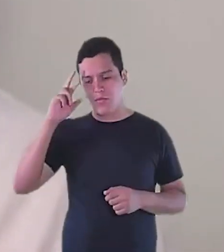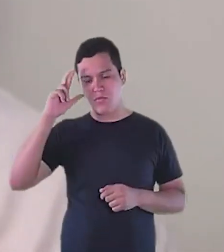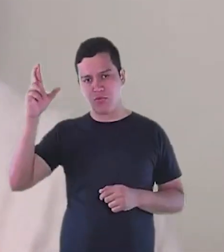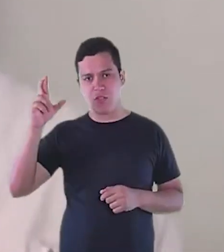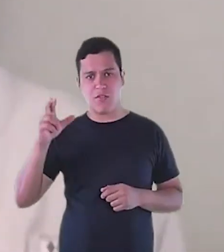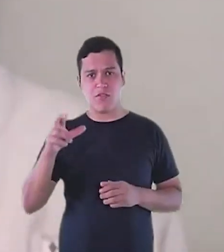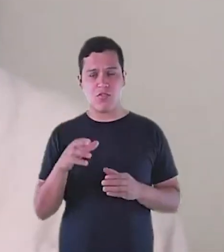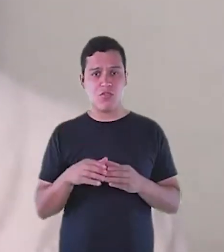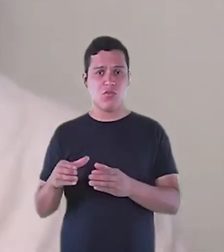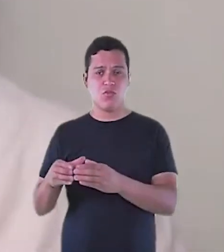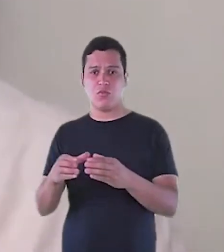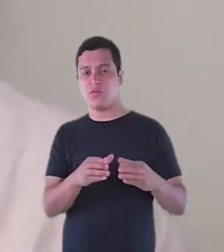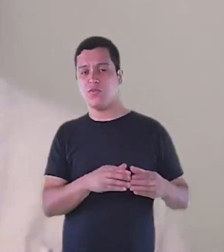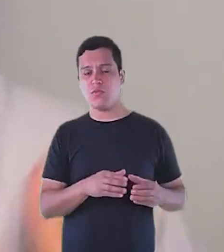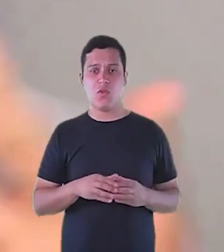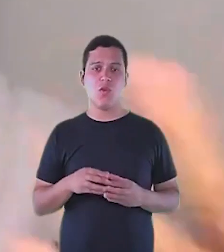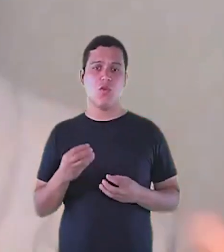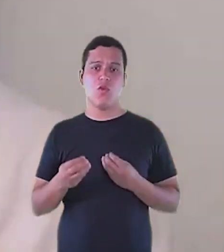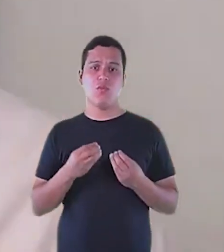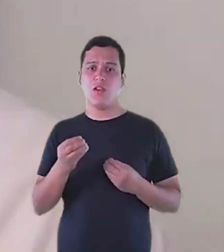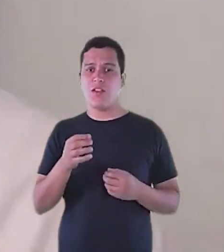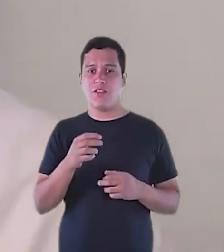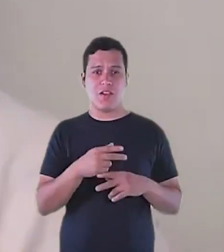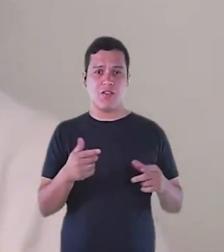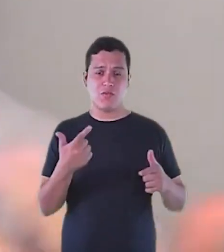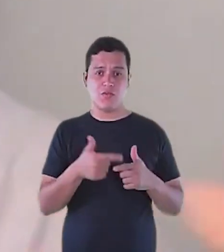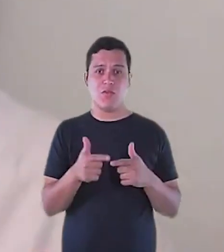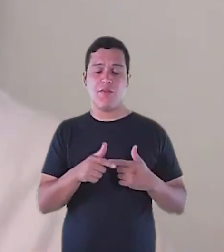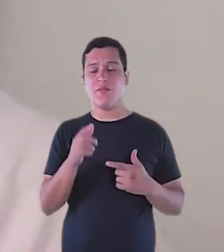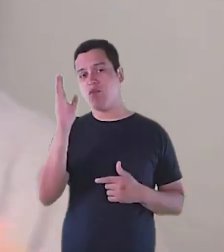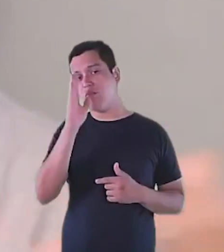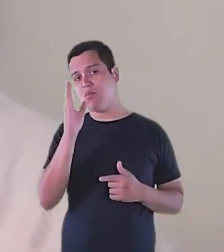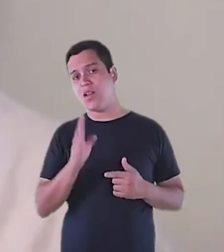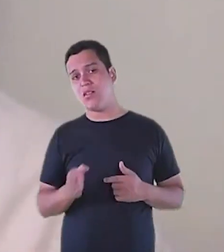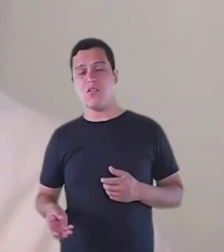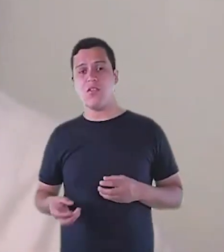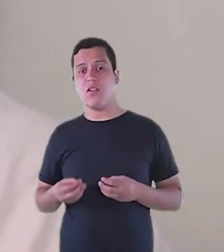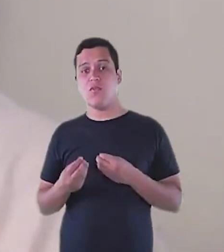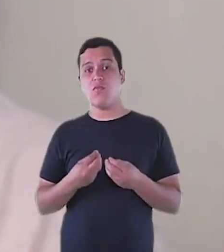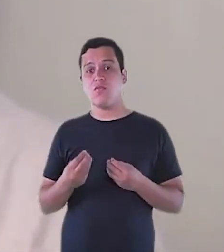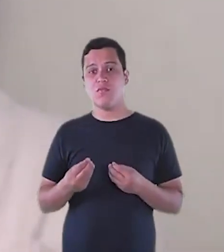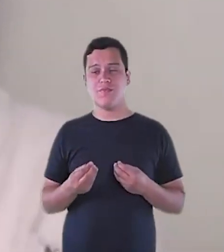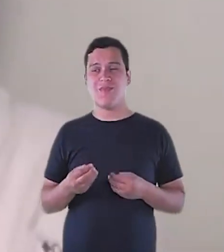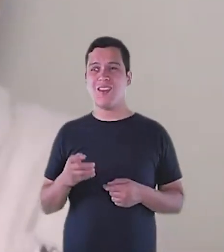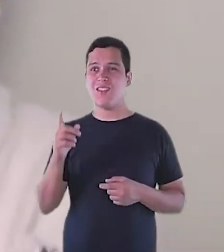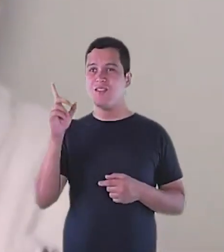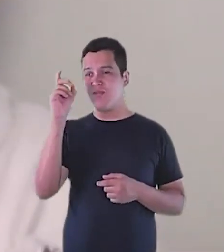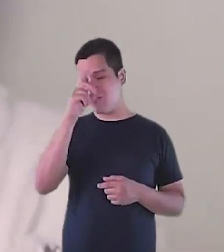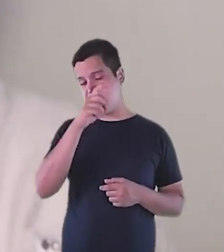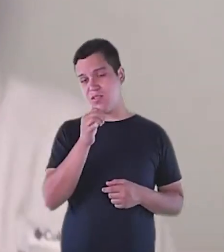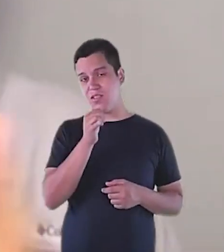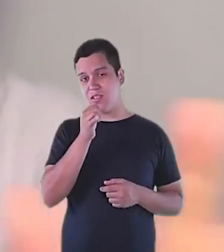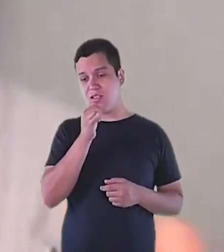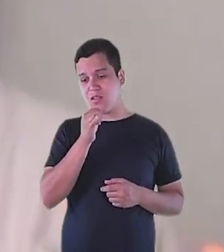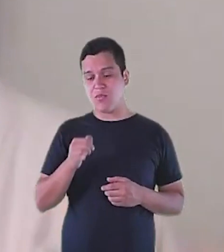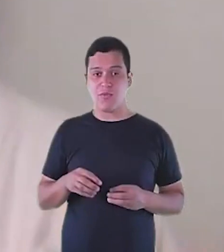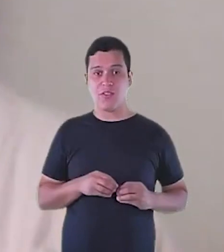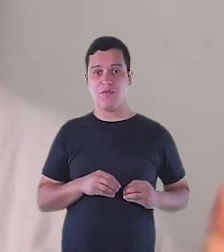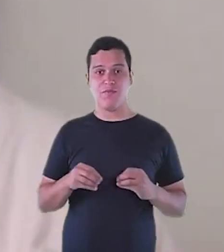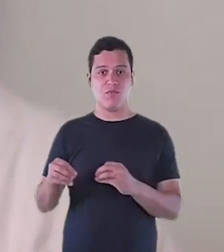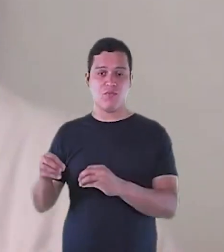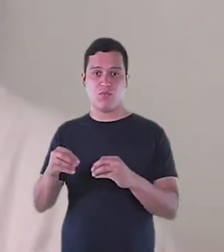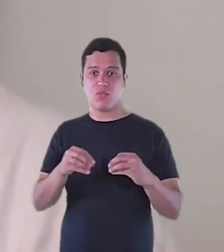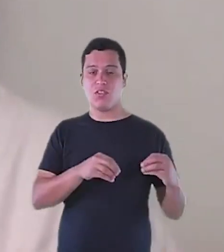século XVIII, como é que era a violência, que Brasil era esse, muito difícil de você se locomover. Aliás,